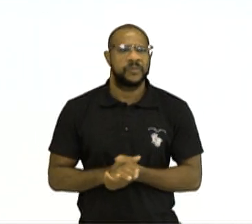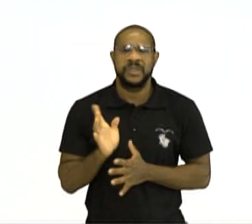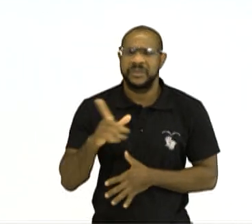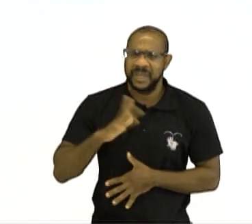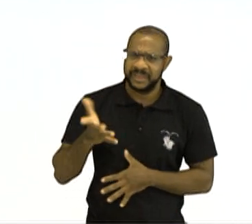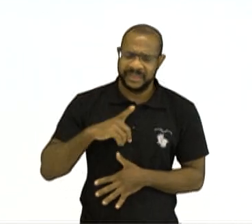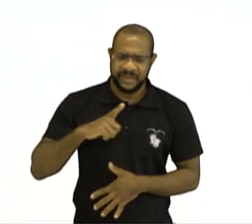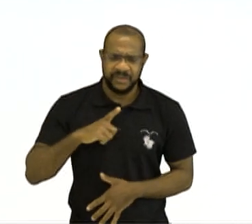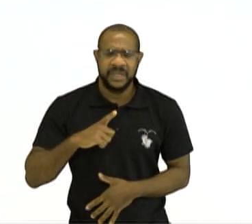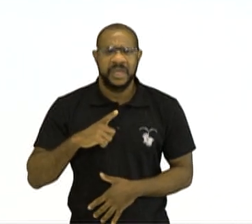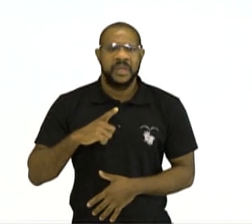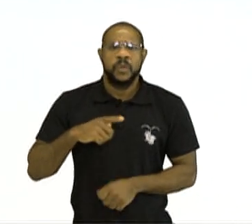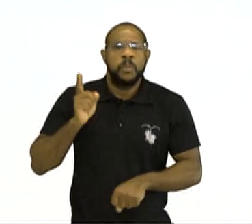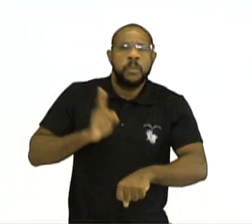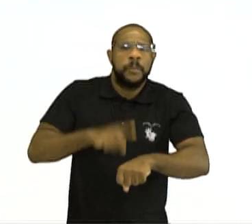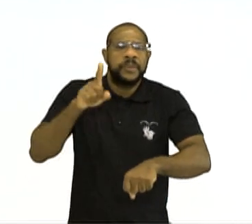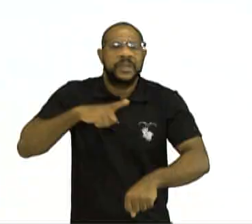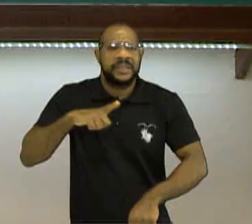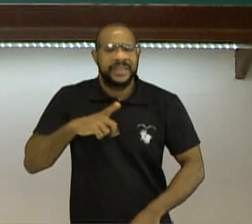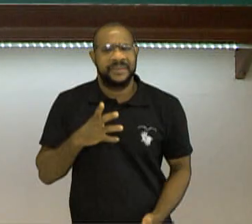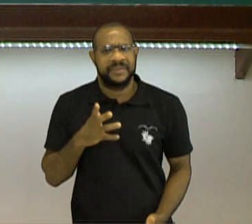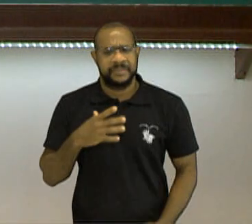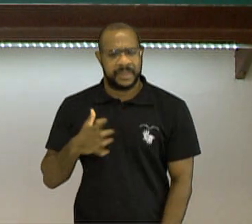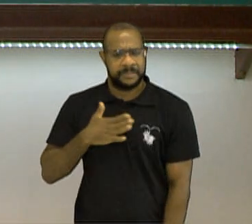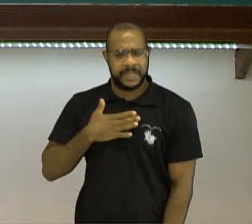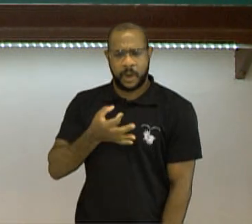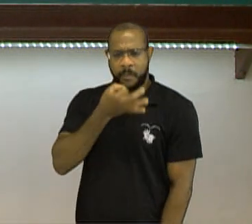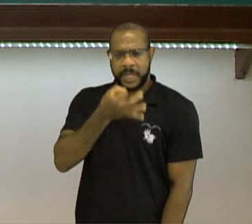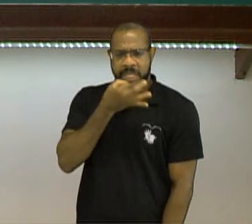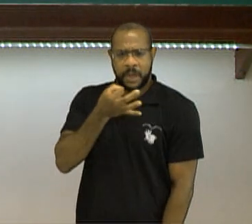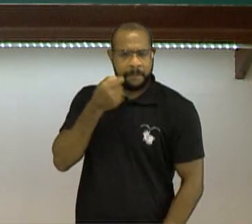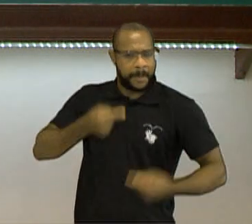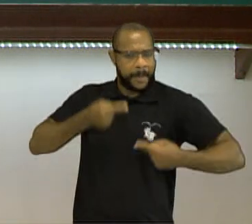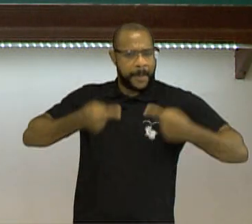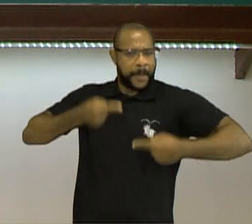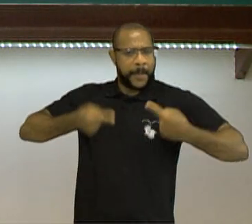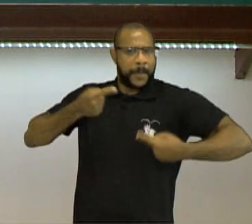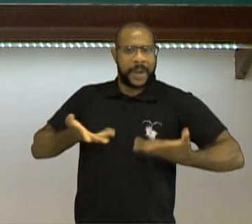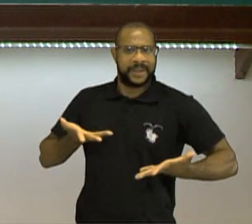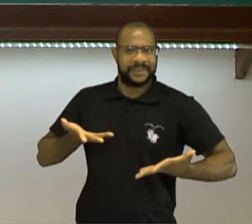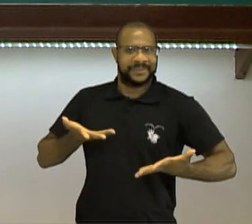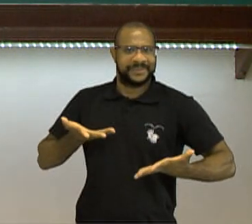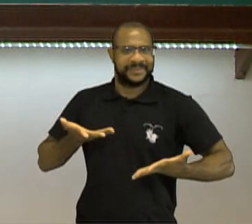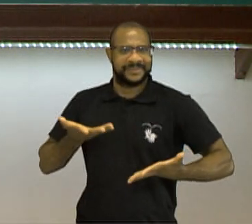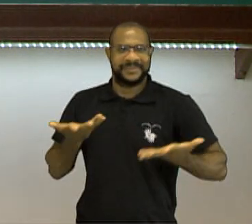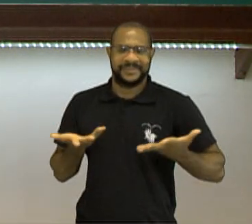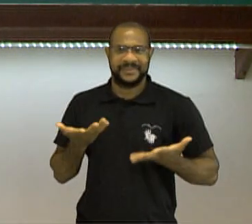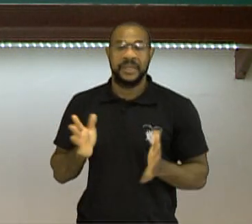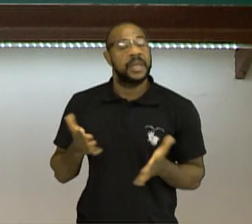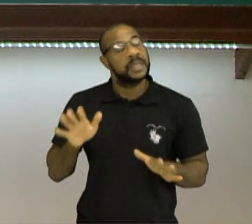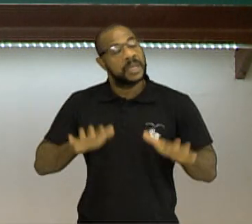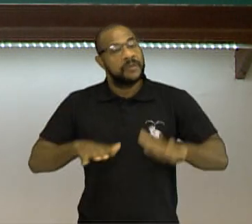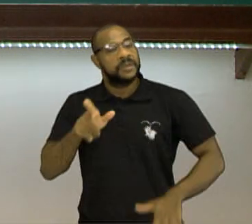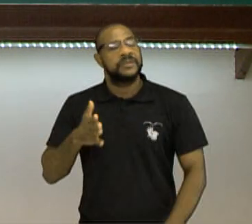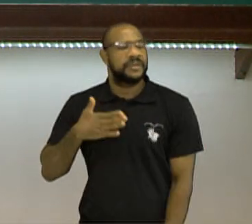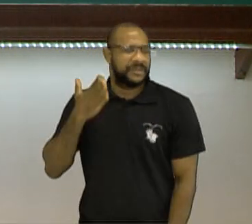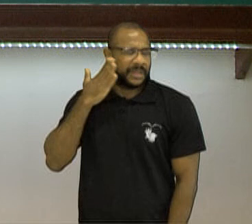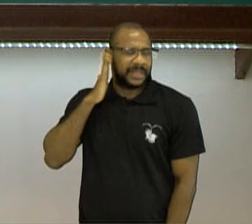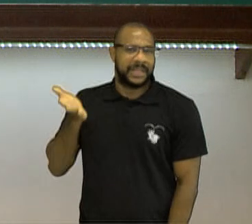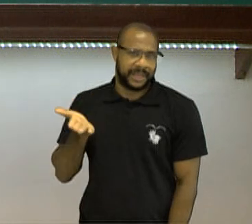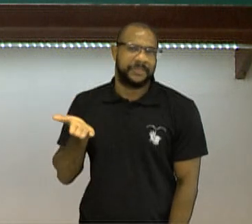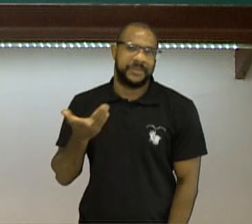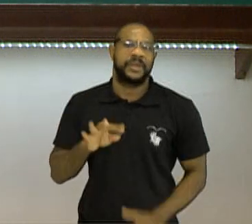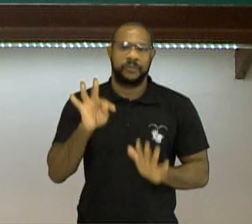de uma situação em que teve que defender a sua ideia? Pois então, talvez você já saiba mais sobre esse